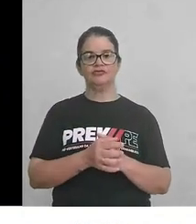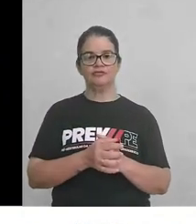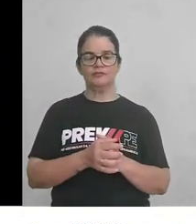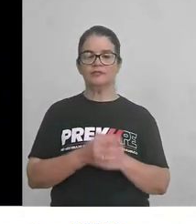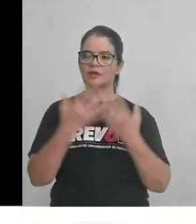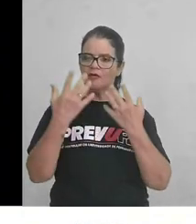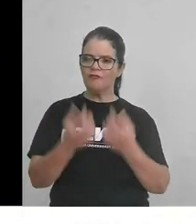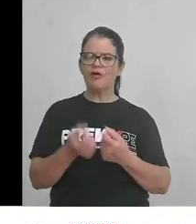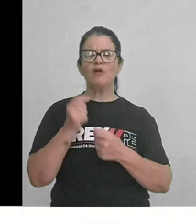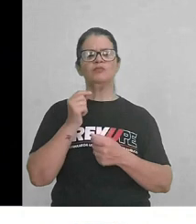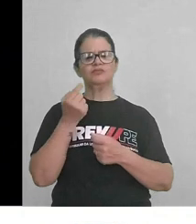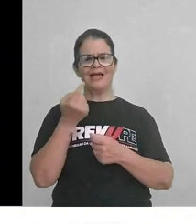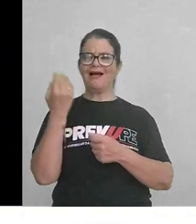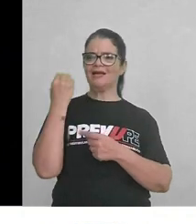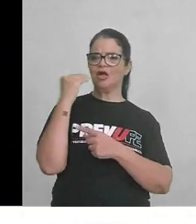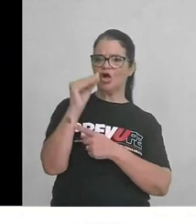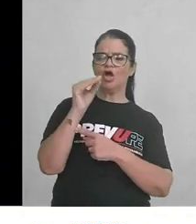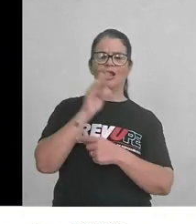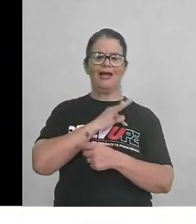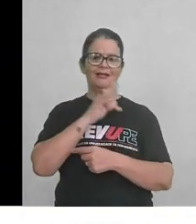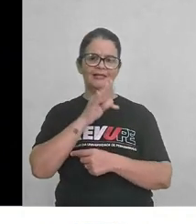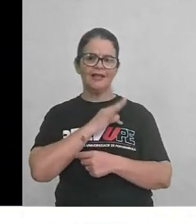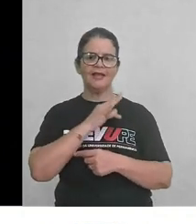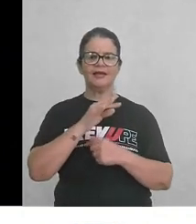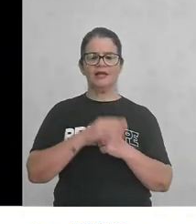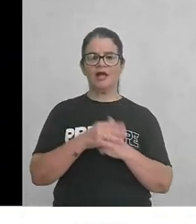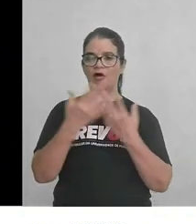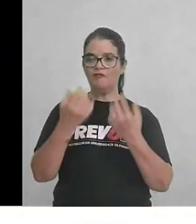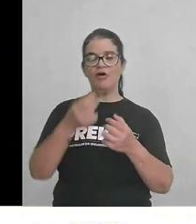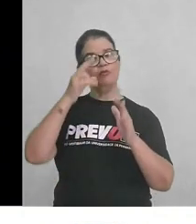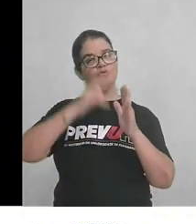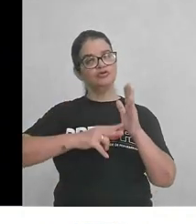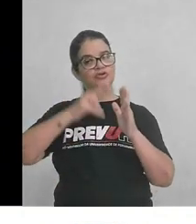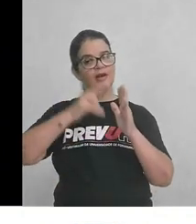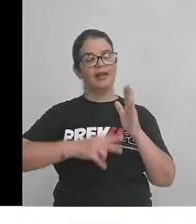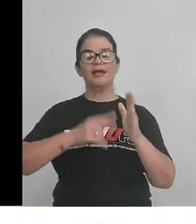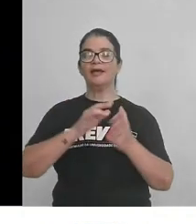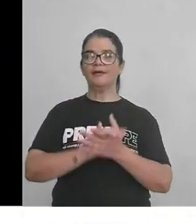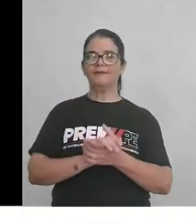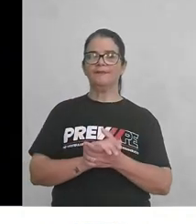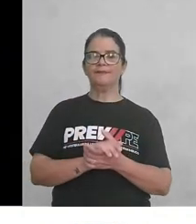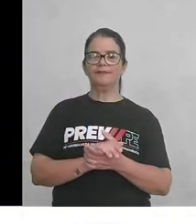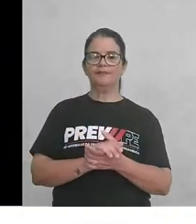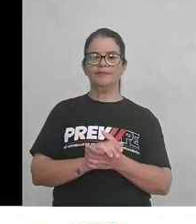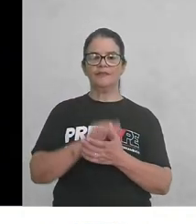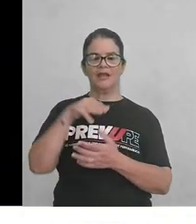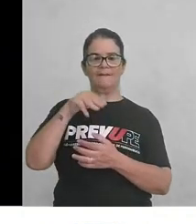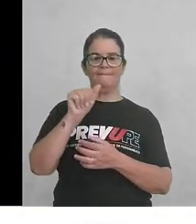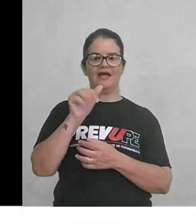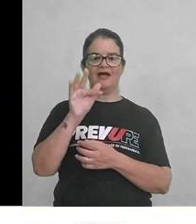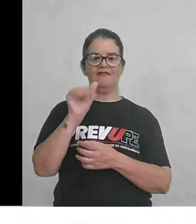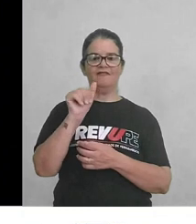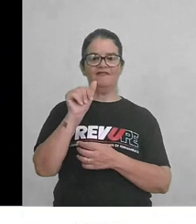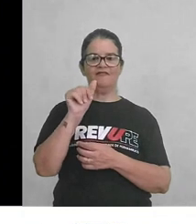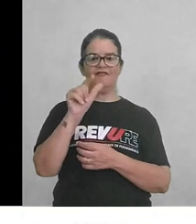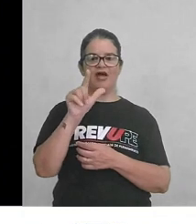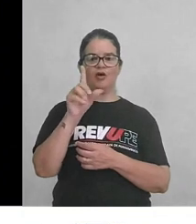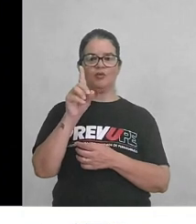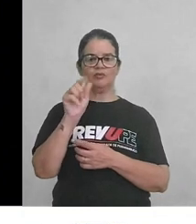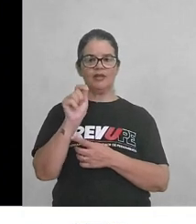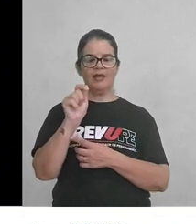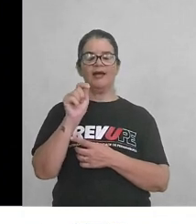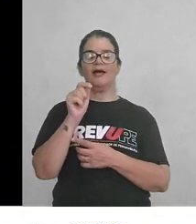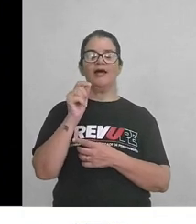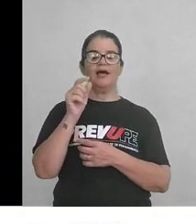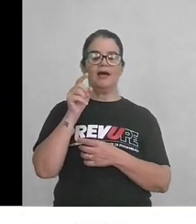aqui Mafalda. Mafalda considera o vendedor astuto, porque ele,